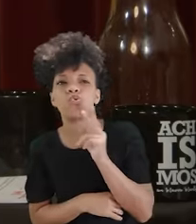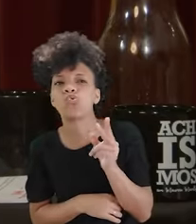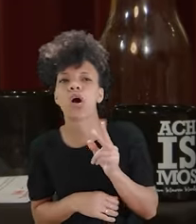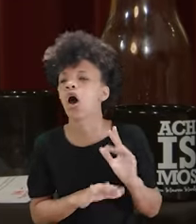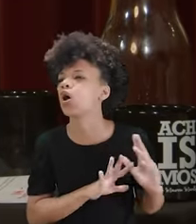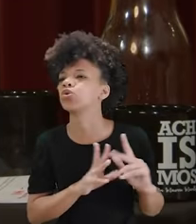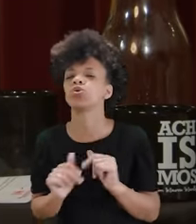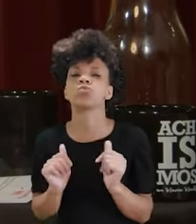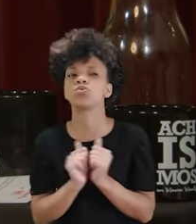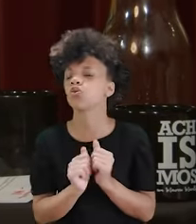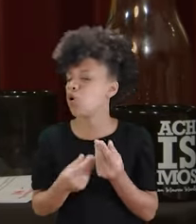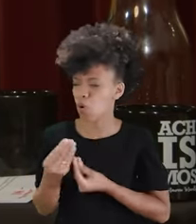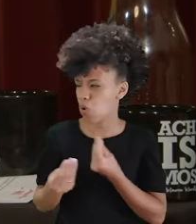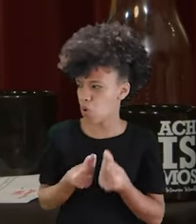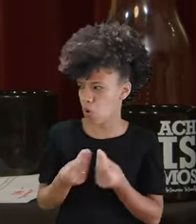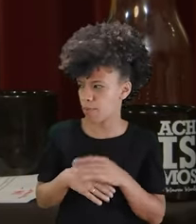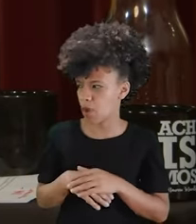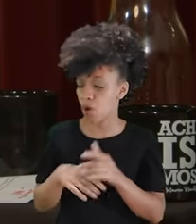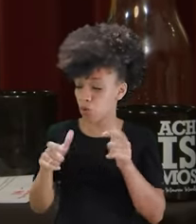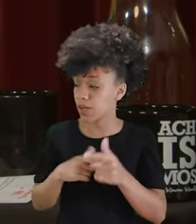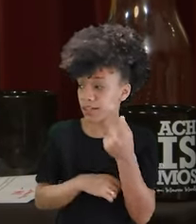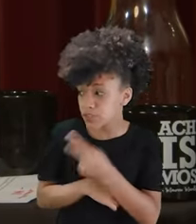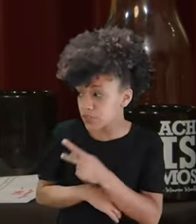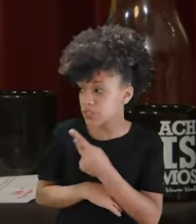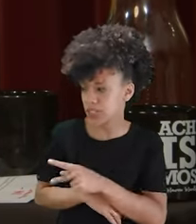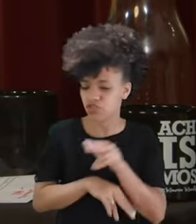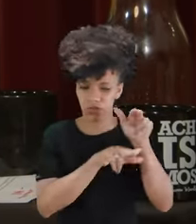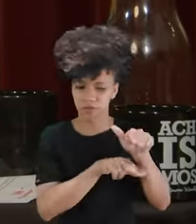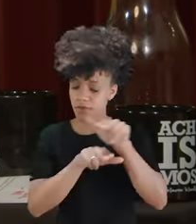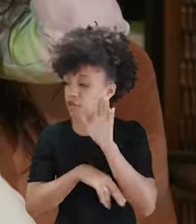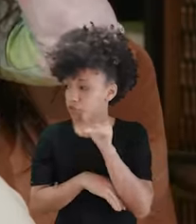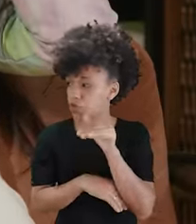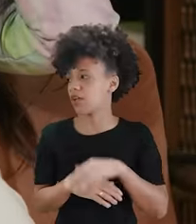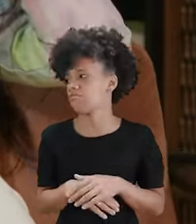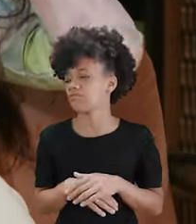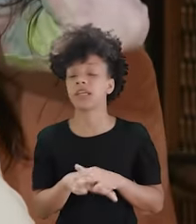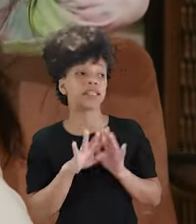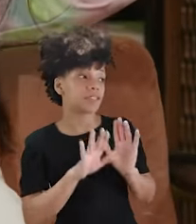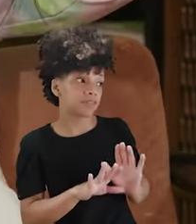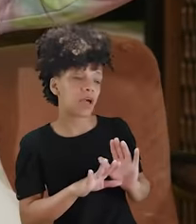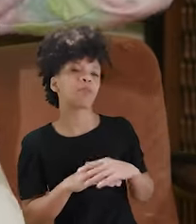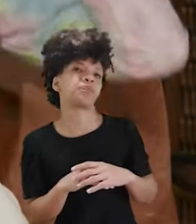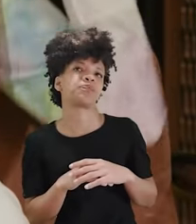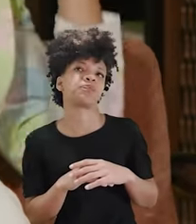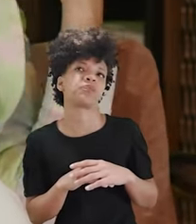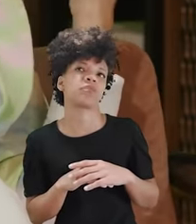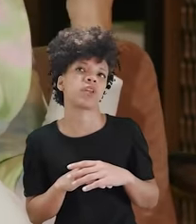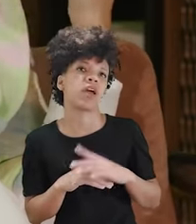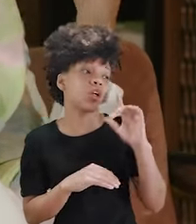pô Vamos lá fumar um cigarro ali todo mundo junto tá como é que funciona o lugar de vocês gente tripulantes então Acho que todos os